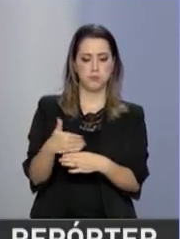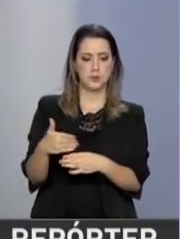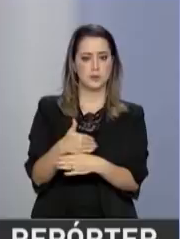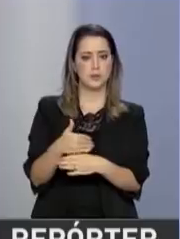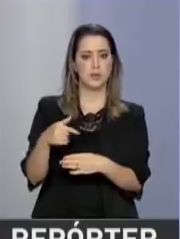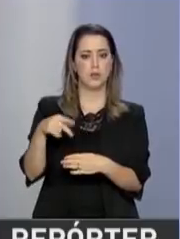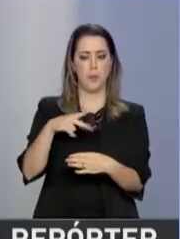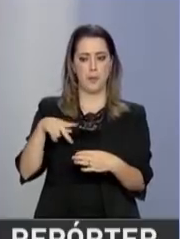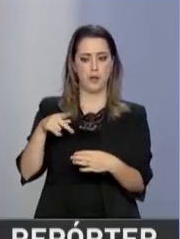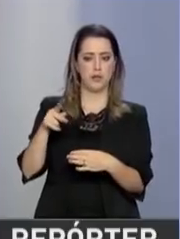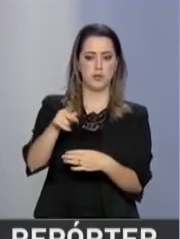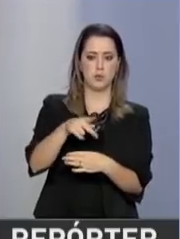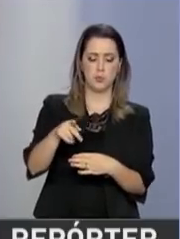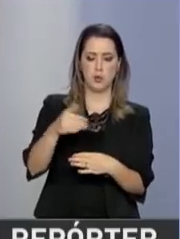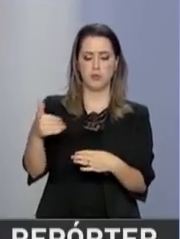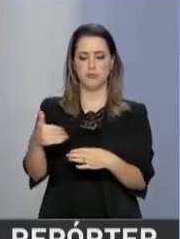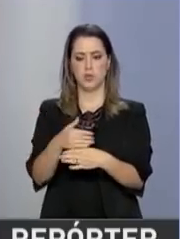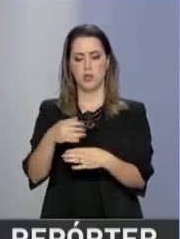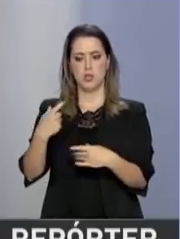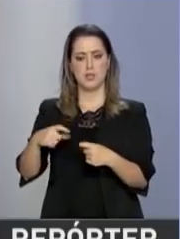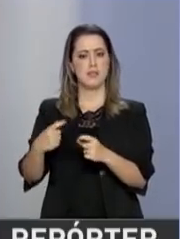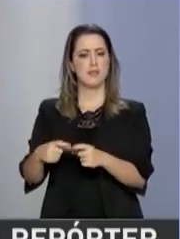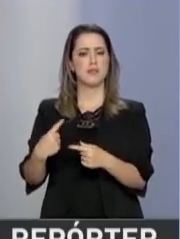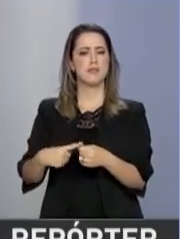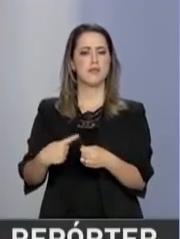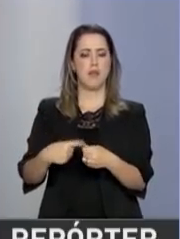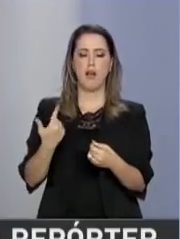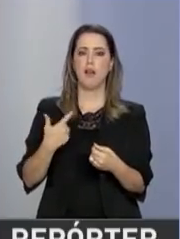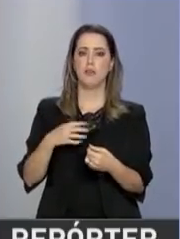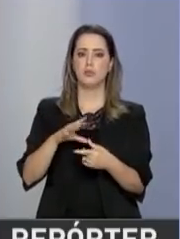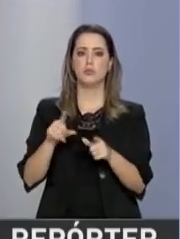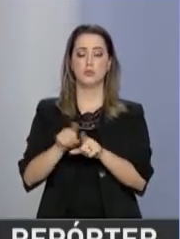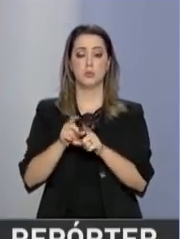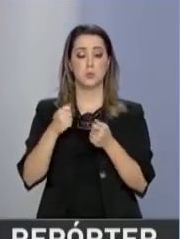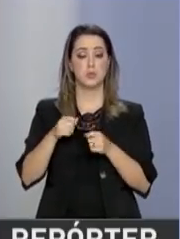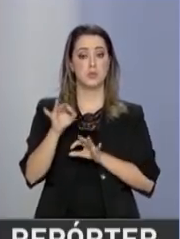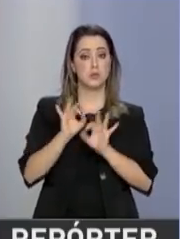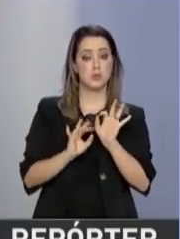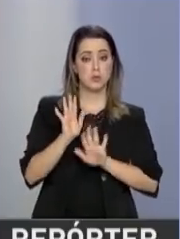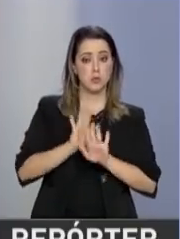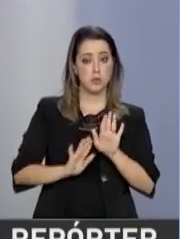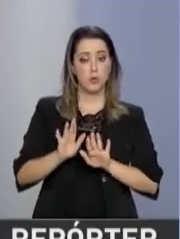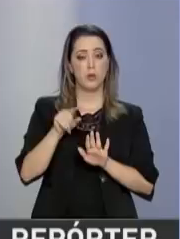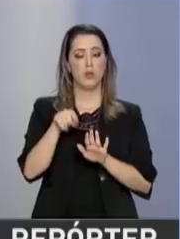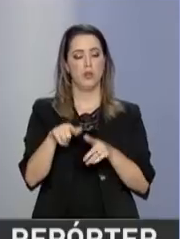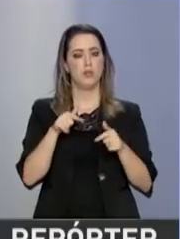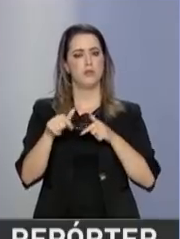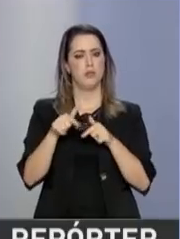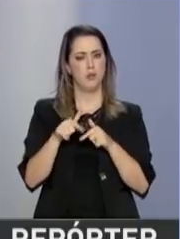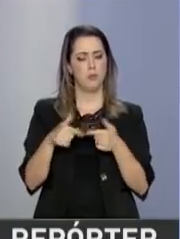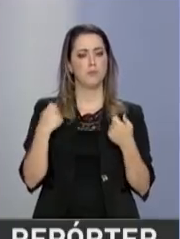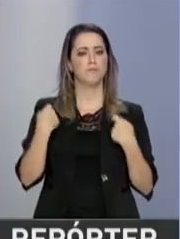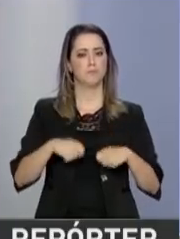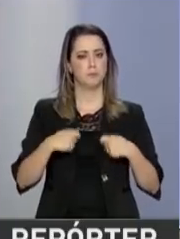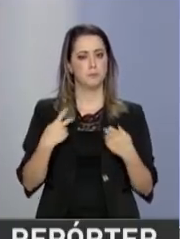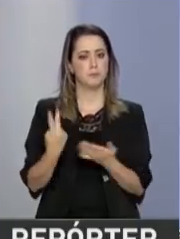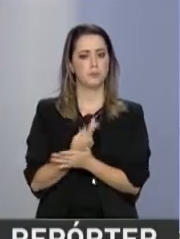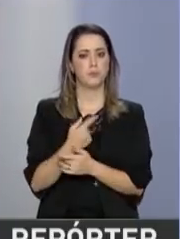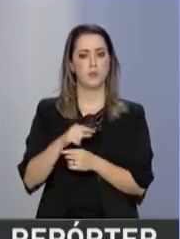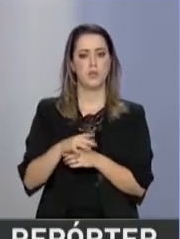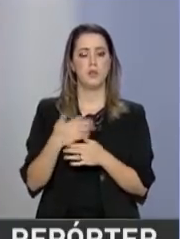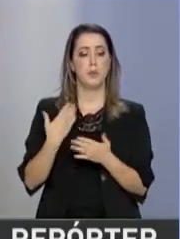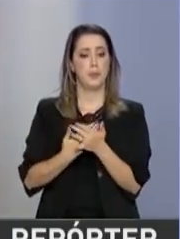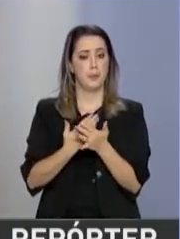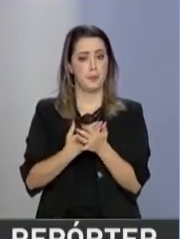fronteira o oeste então tem muita atividade para se fazer e também fazer um levantamento